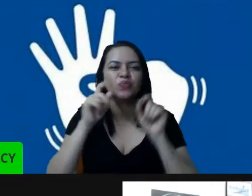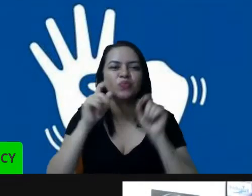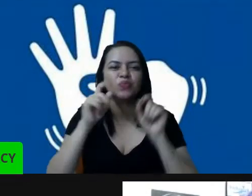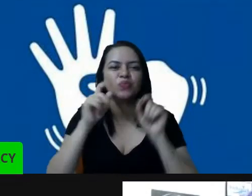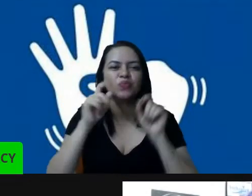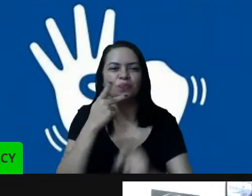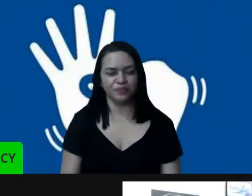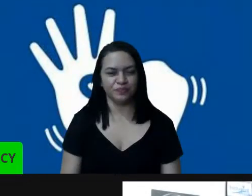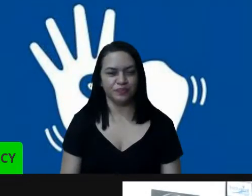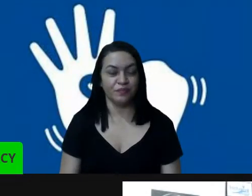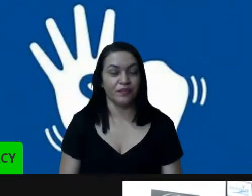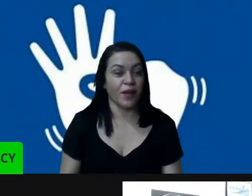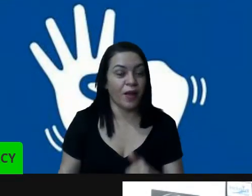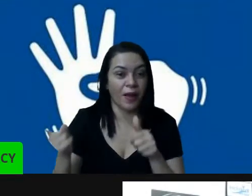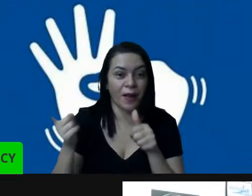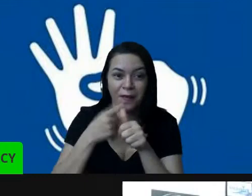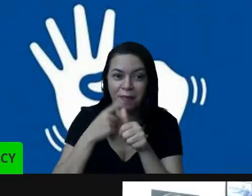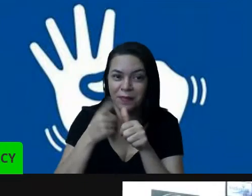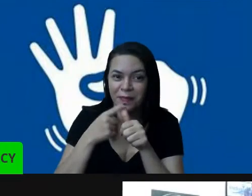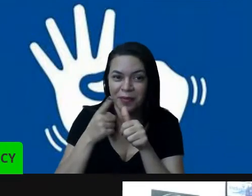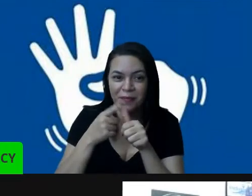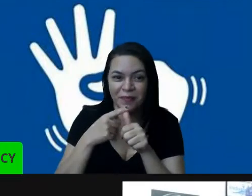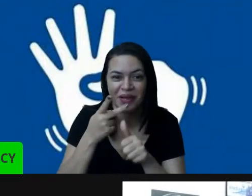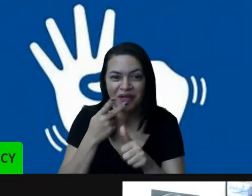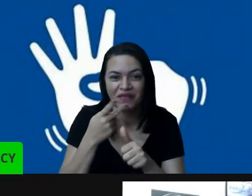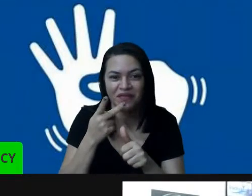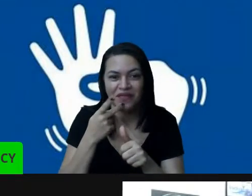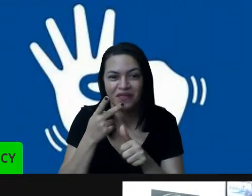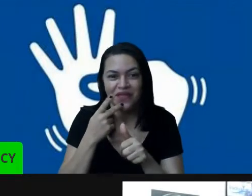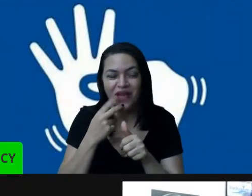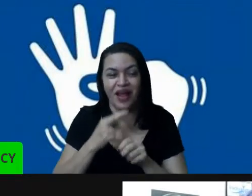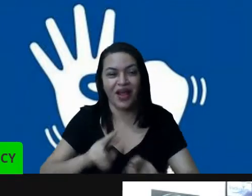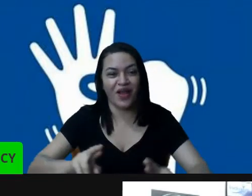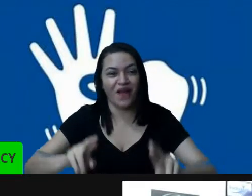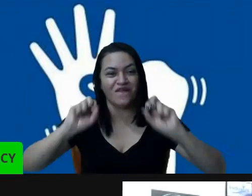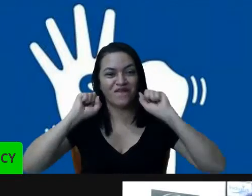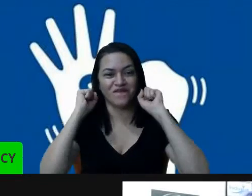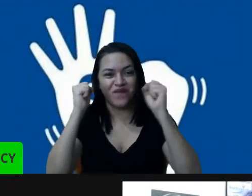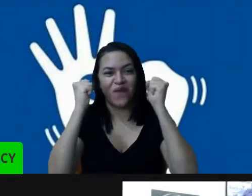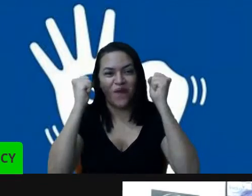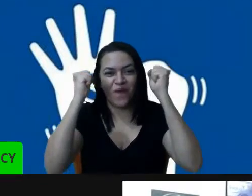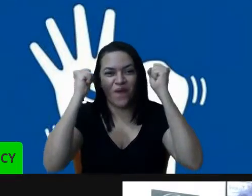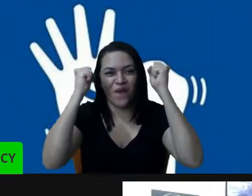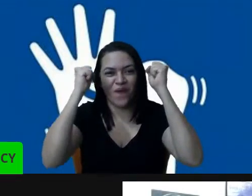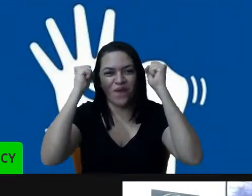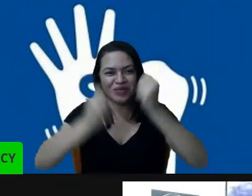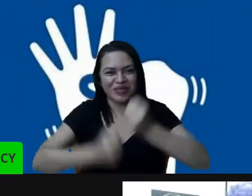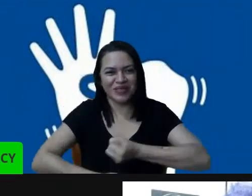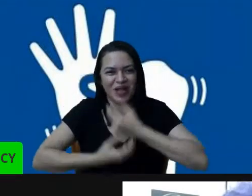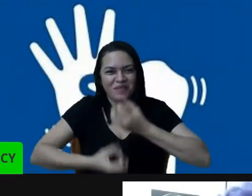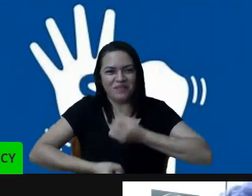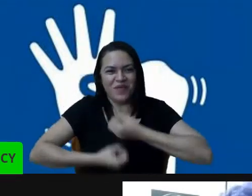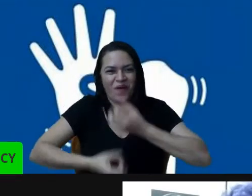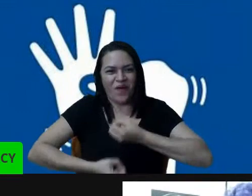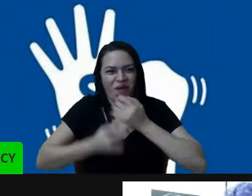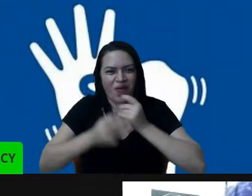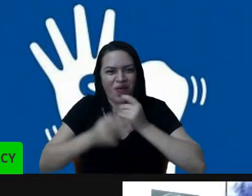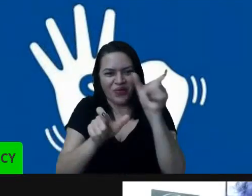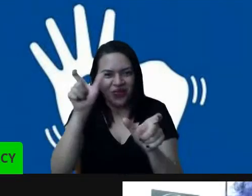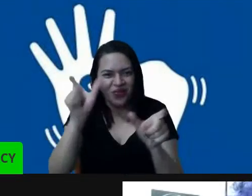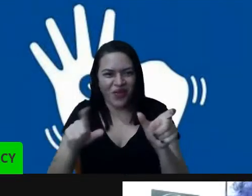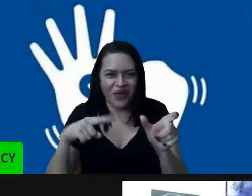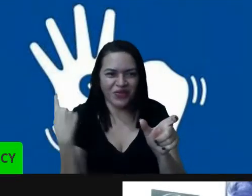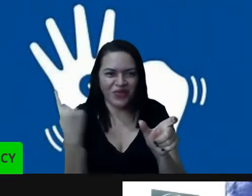Em primeiro lugar, eu quero dizer força, produtores, nós vamos conseguir sobreviver, porque